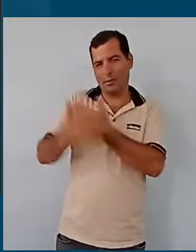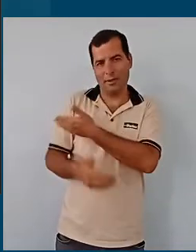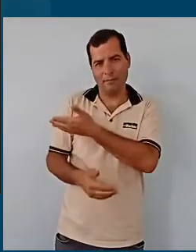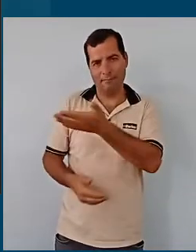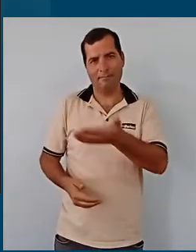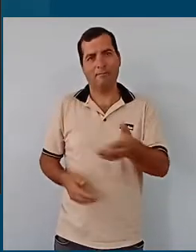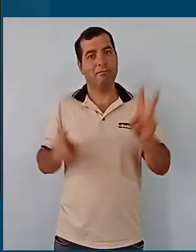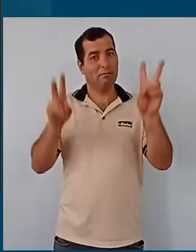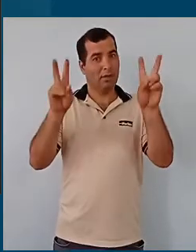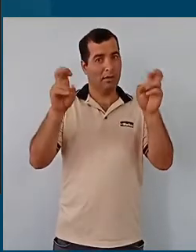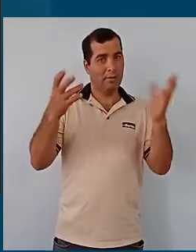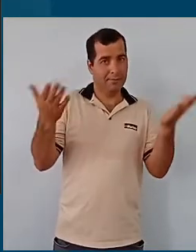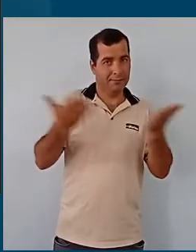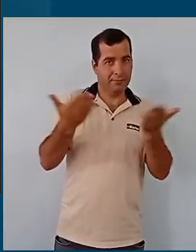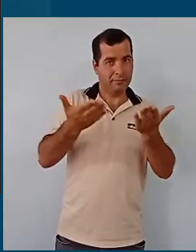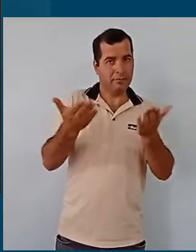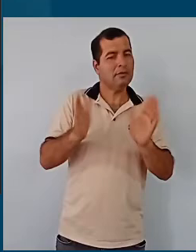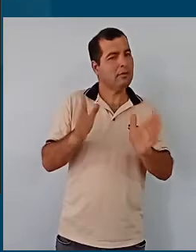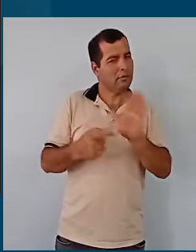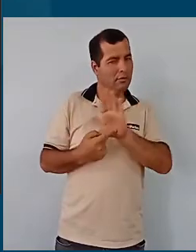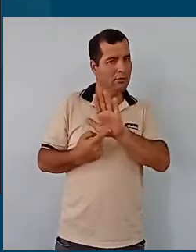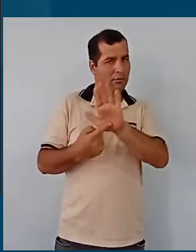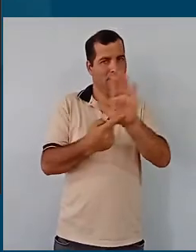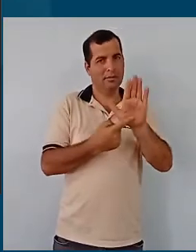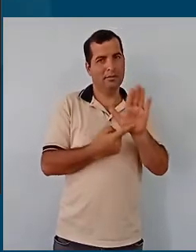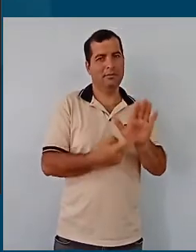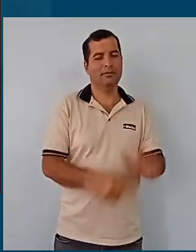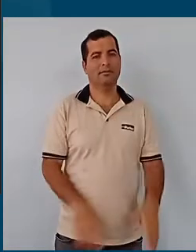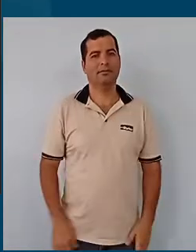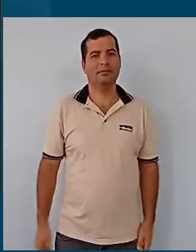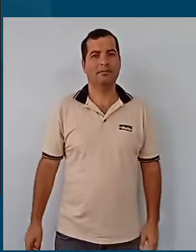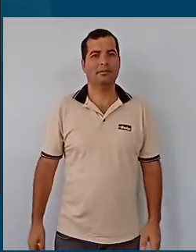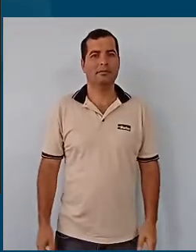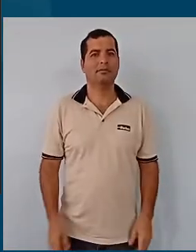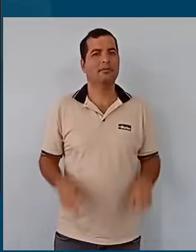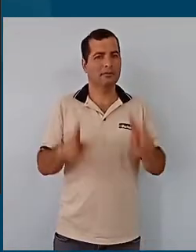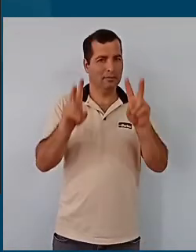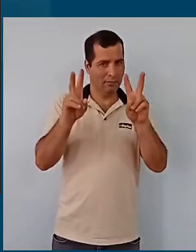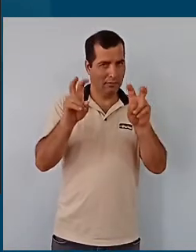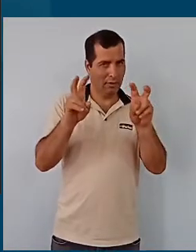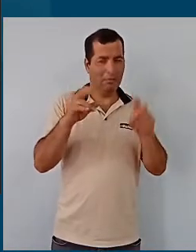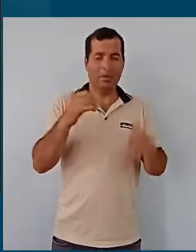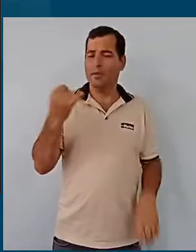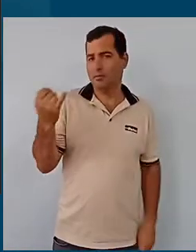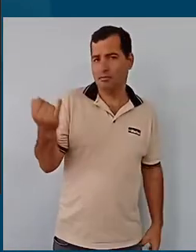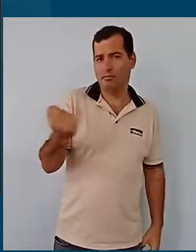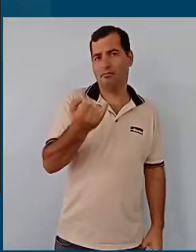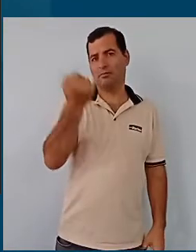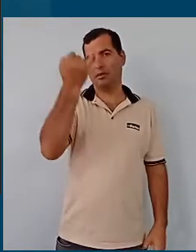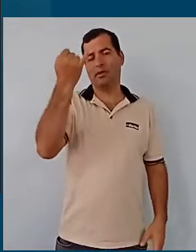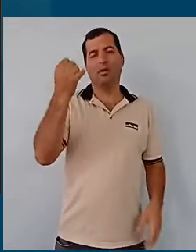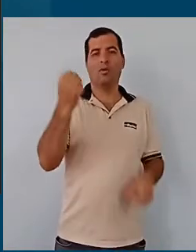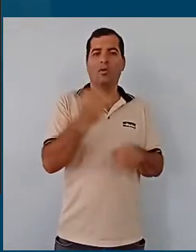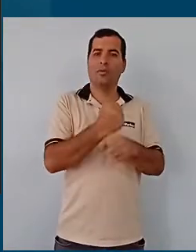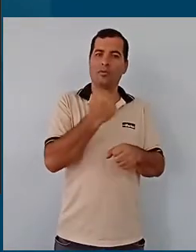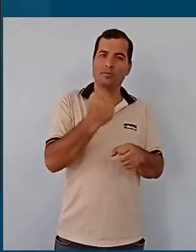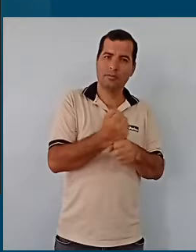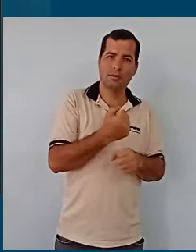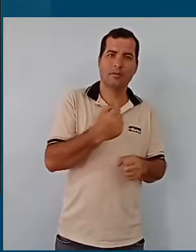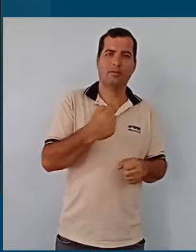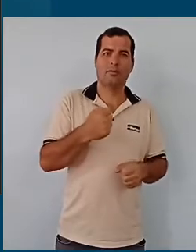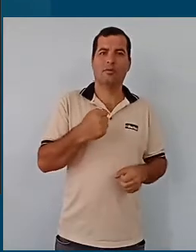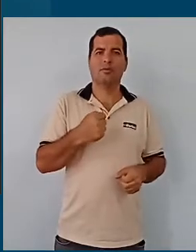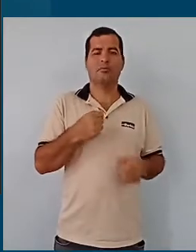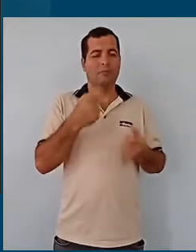Bom, o tema de hoje, né, como já foi anunciado, ele é um tema absolutamente vital, né, para a construção de uma proposta